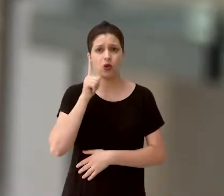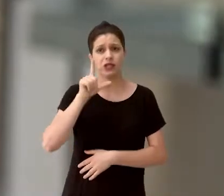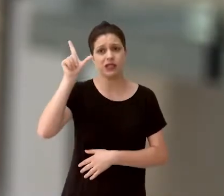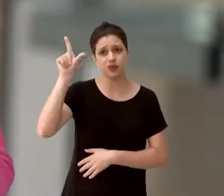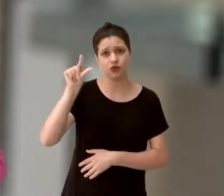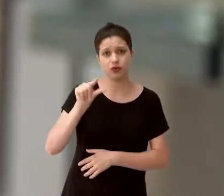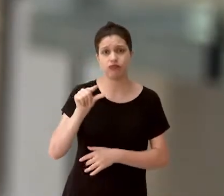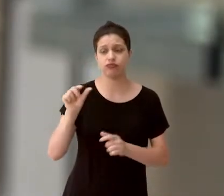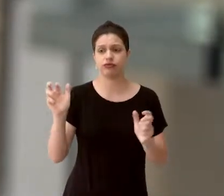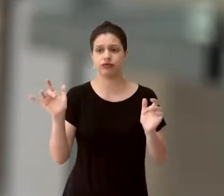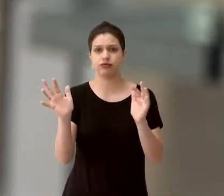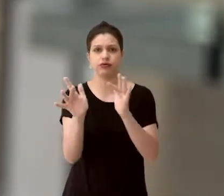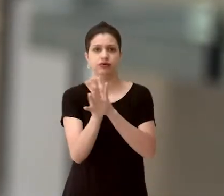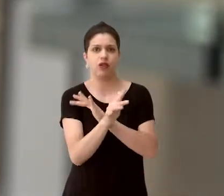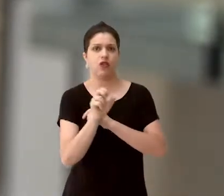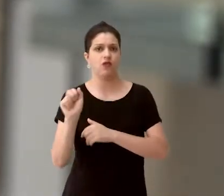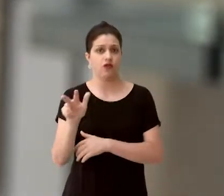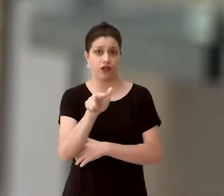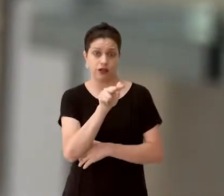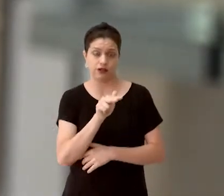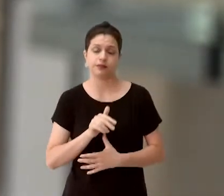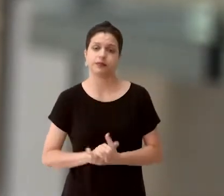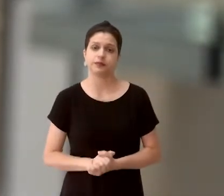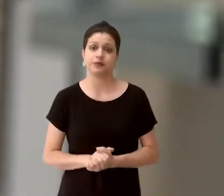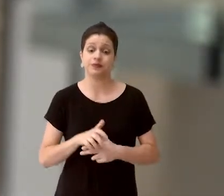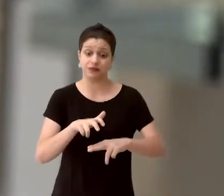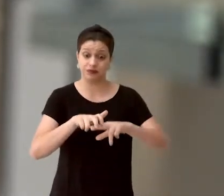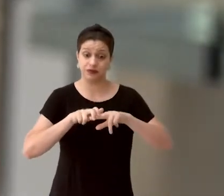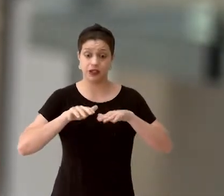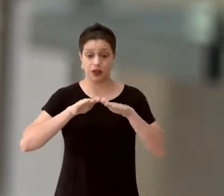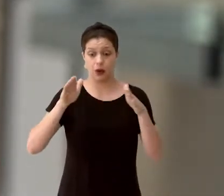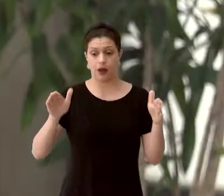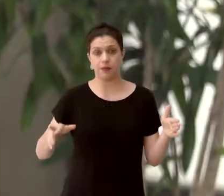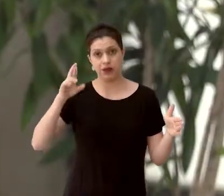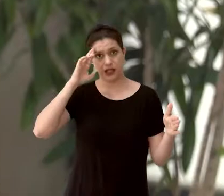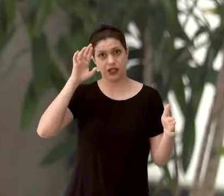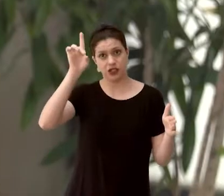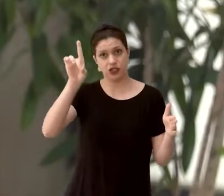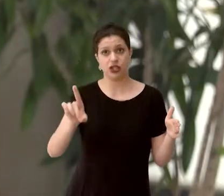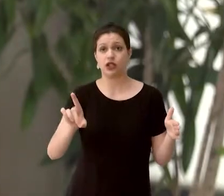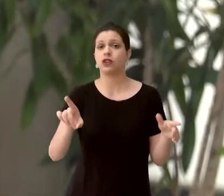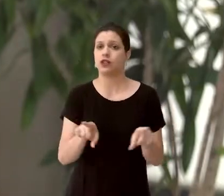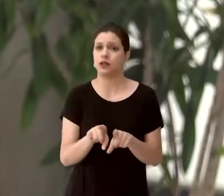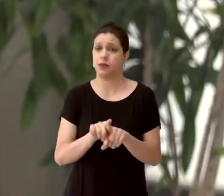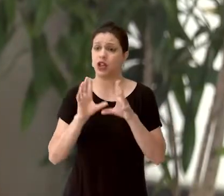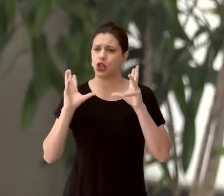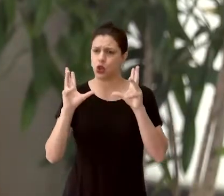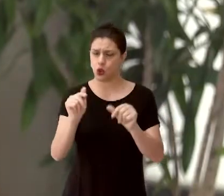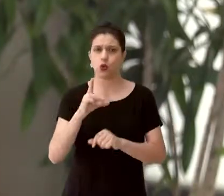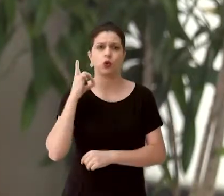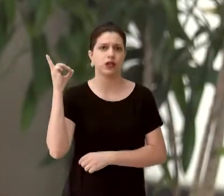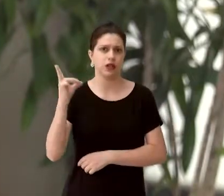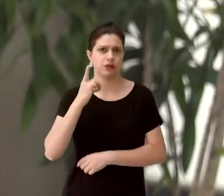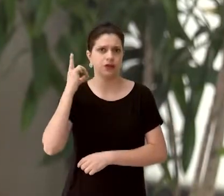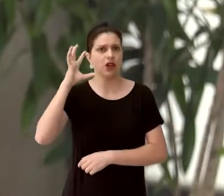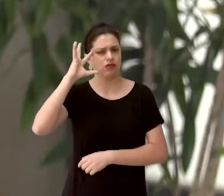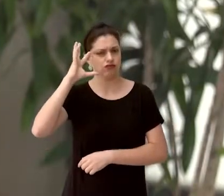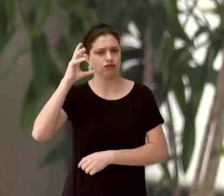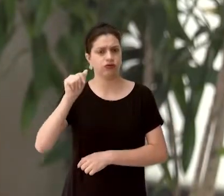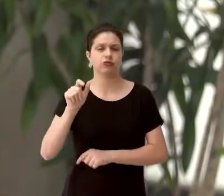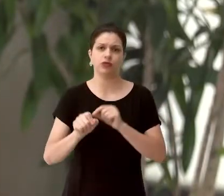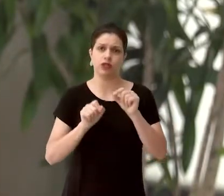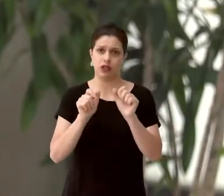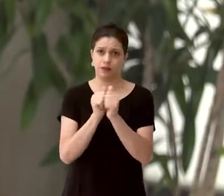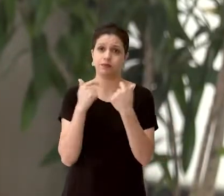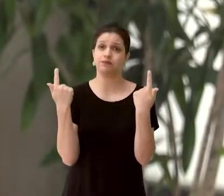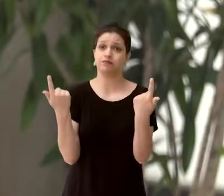ações efetivas para reduzir a circulação do vírus. Assim, a mesa diretora e todos os